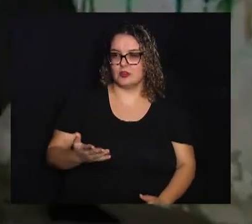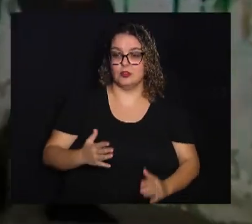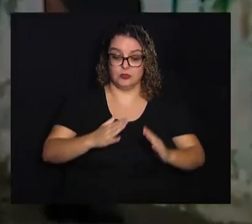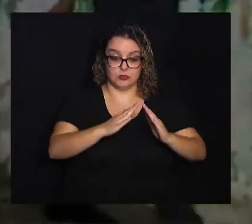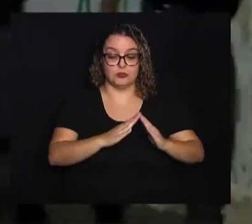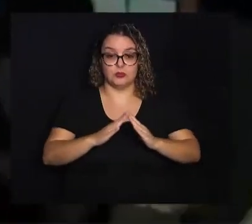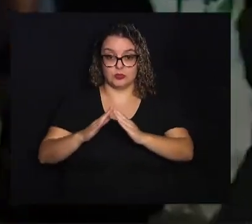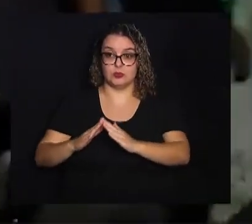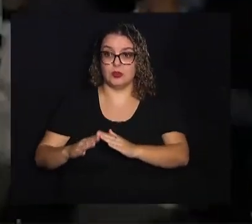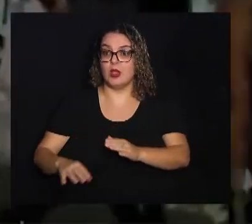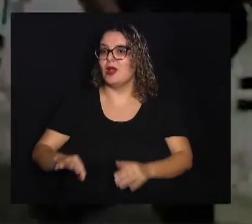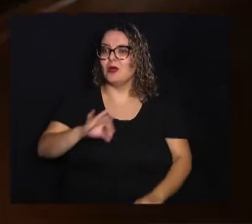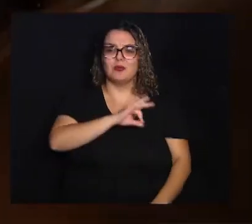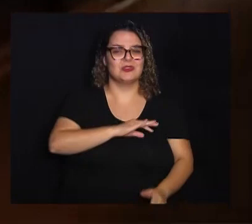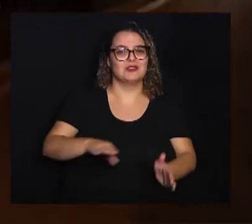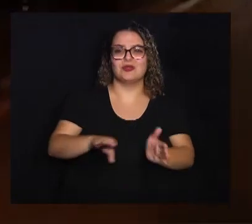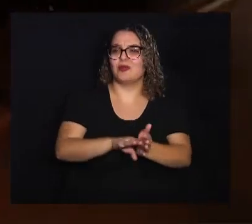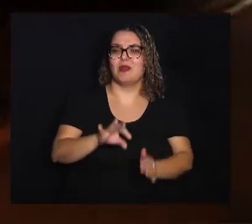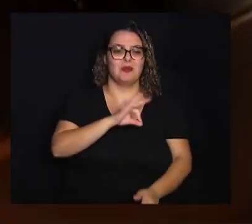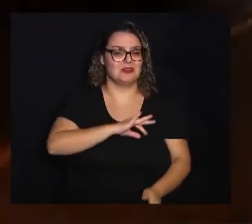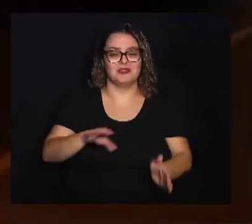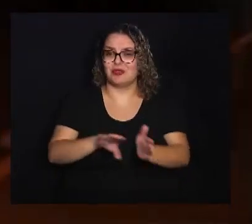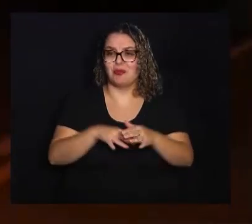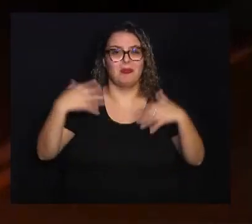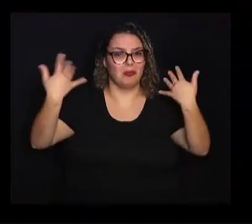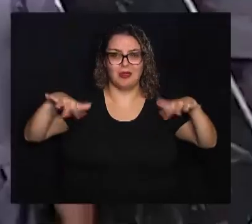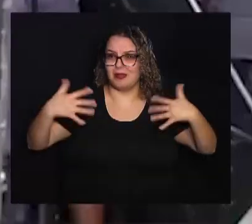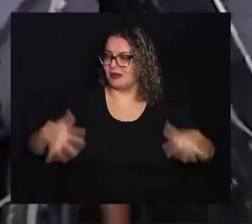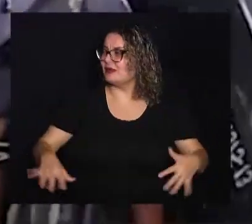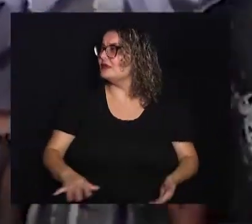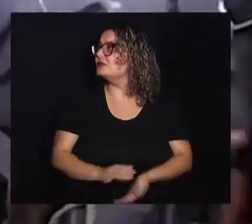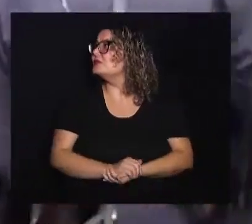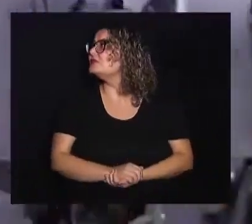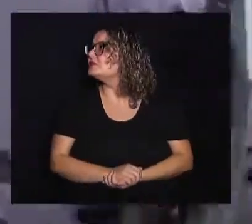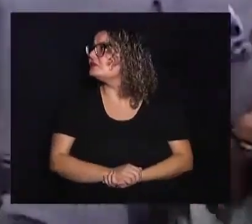a polícia chegou, a polícia chegou.